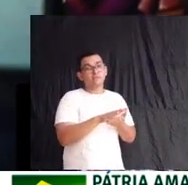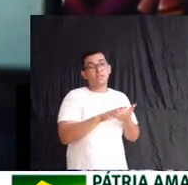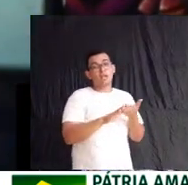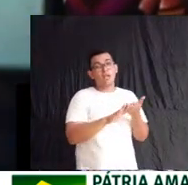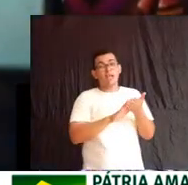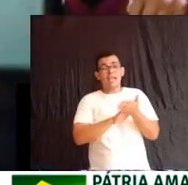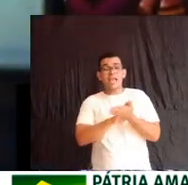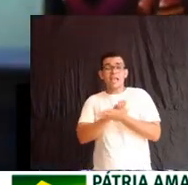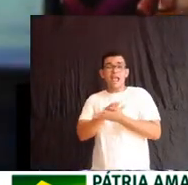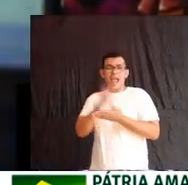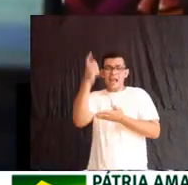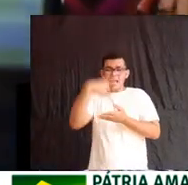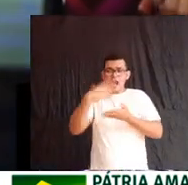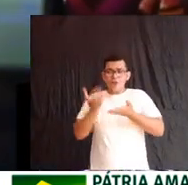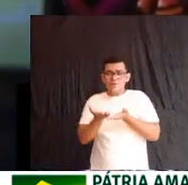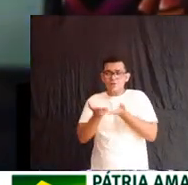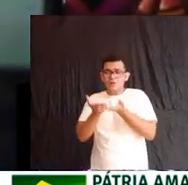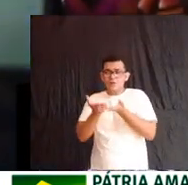Não te trago